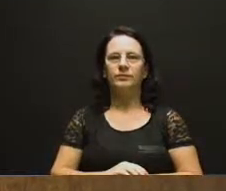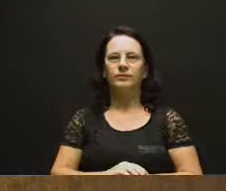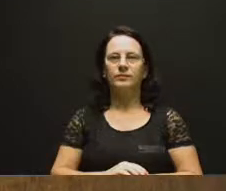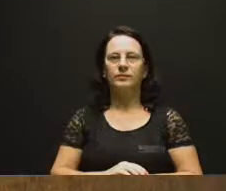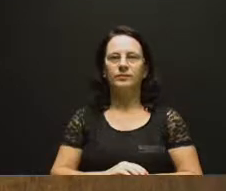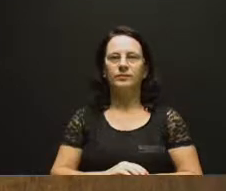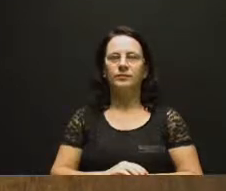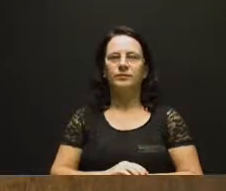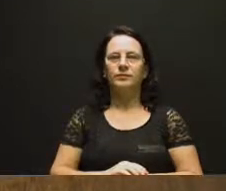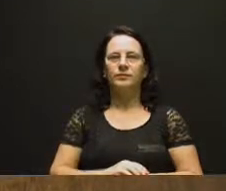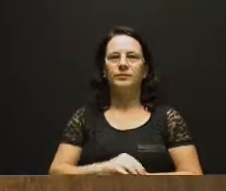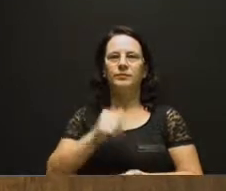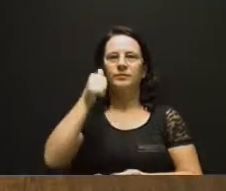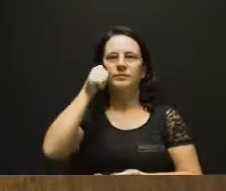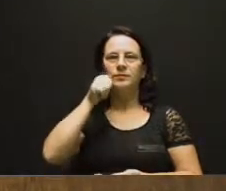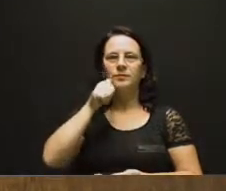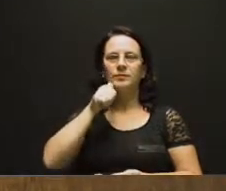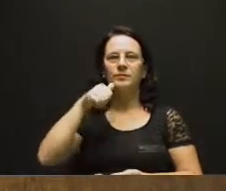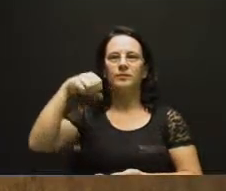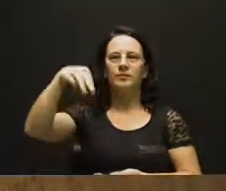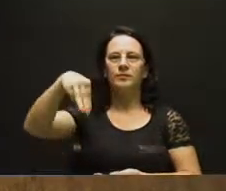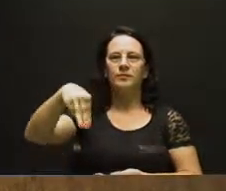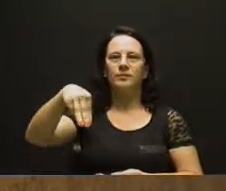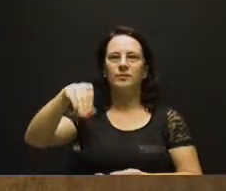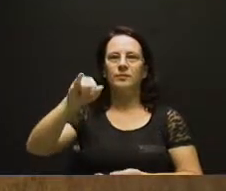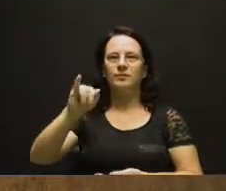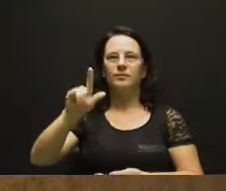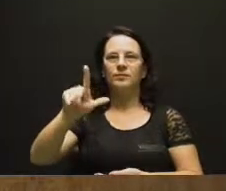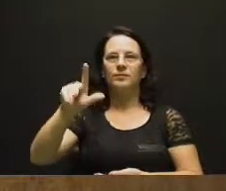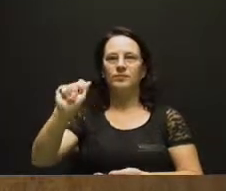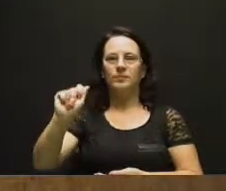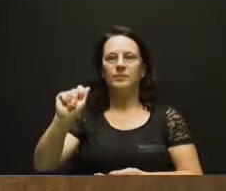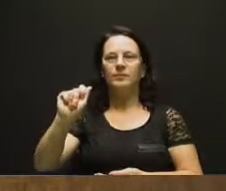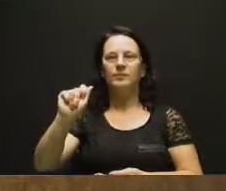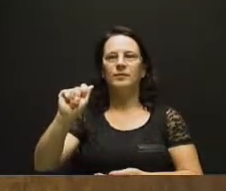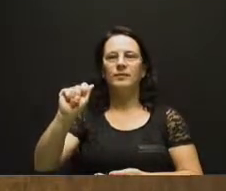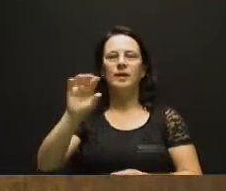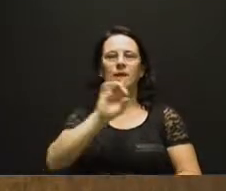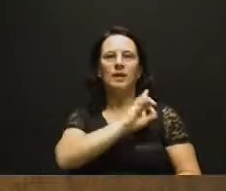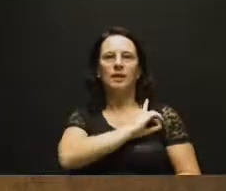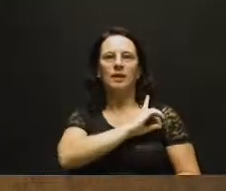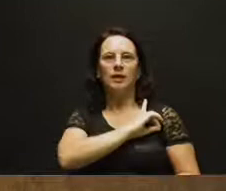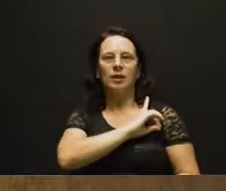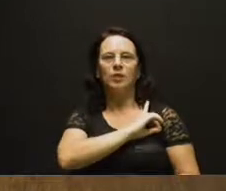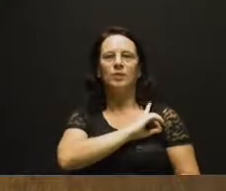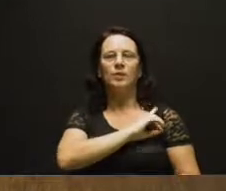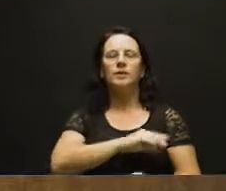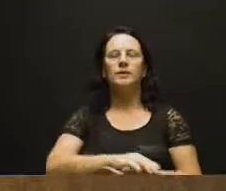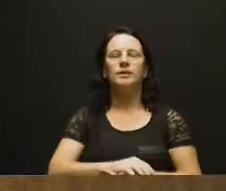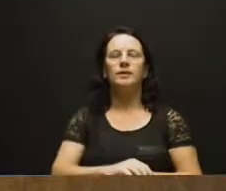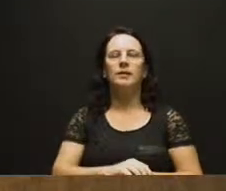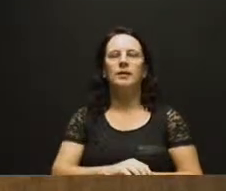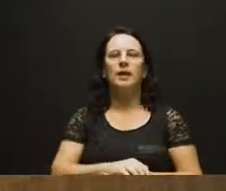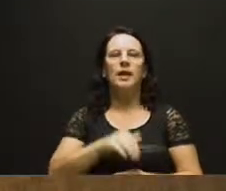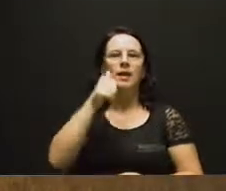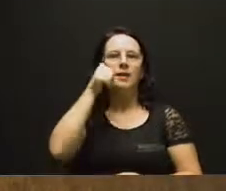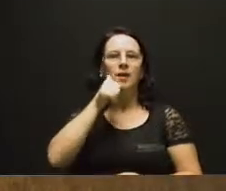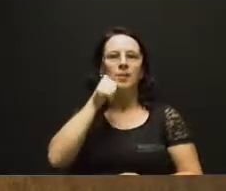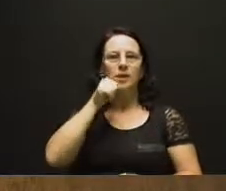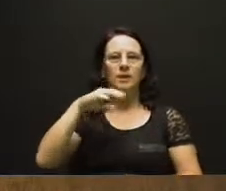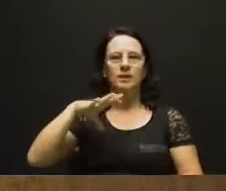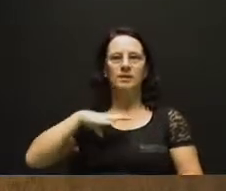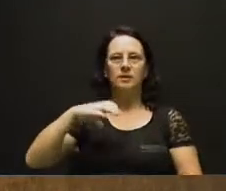doutora manuela ferreira hadid delegada de polícia da delegacia da mulher de